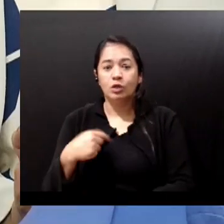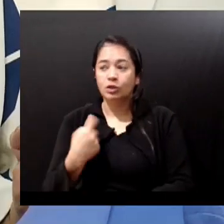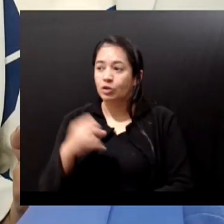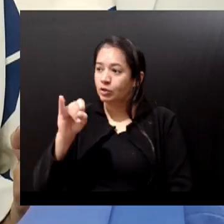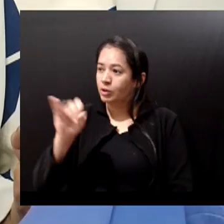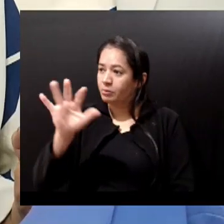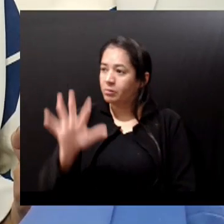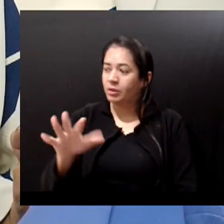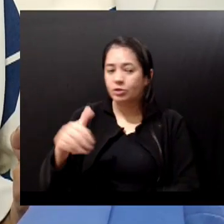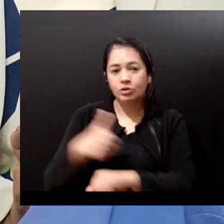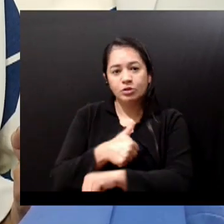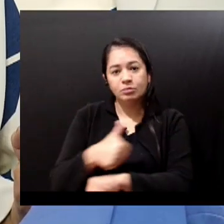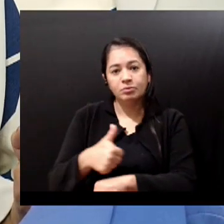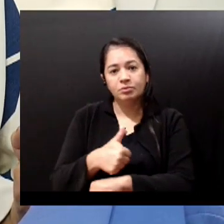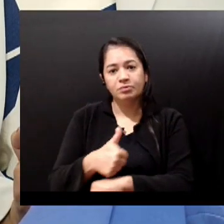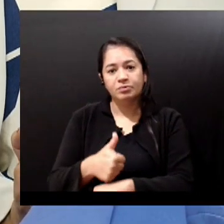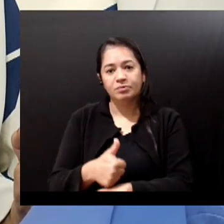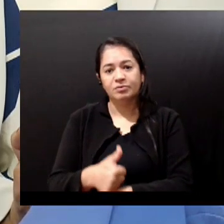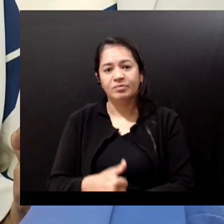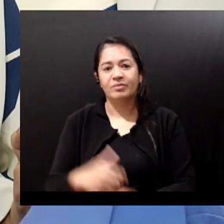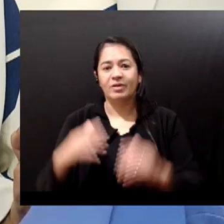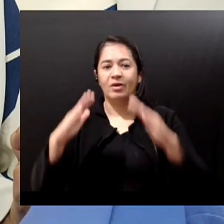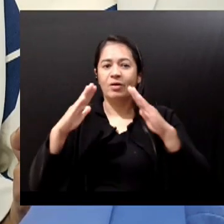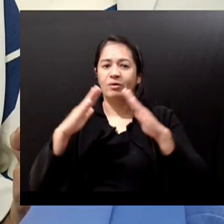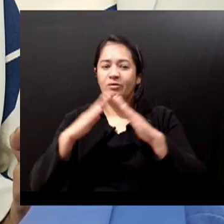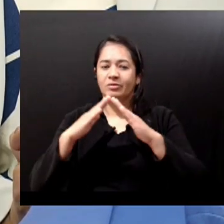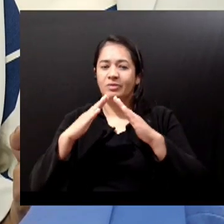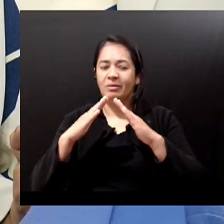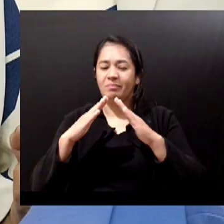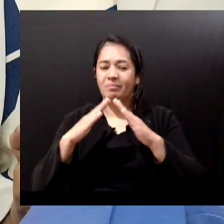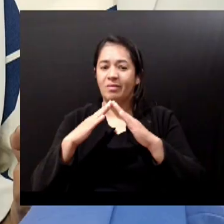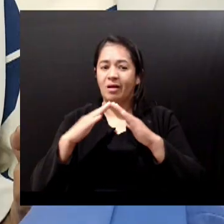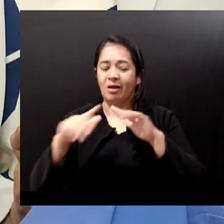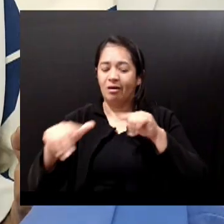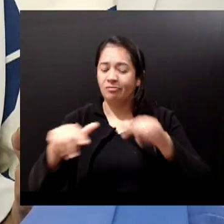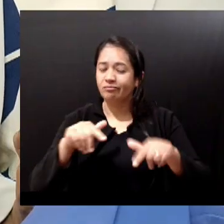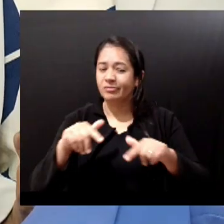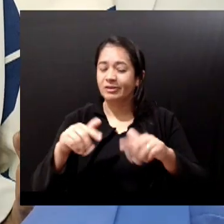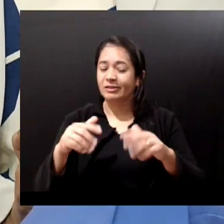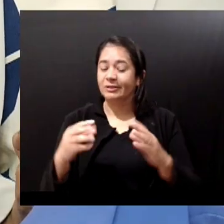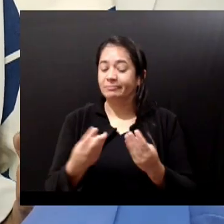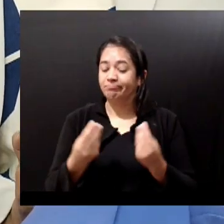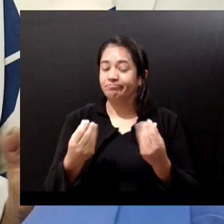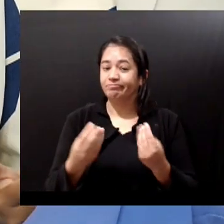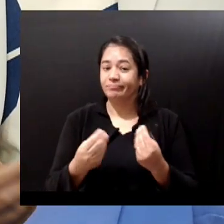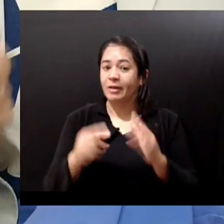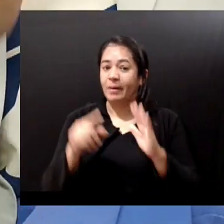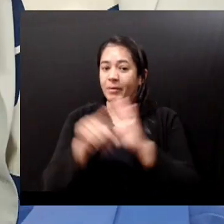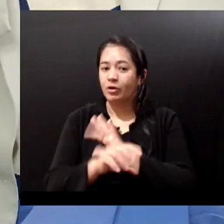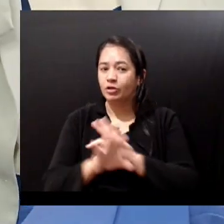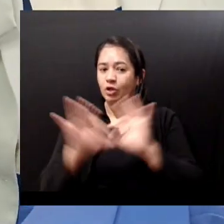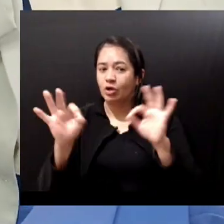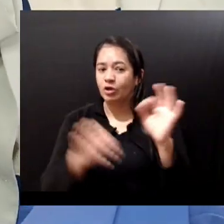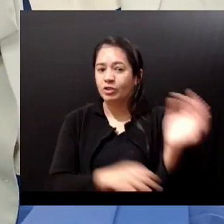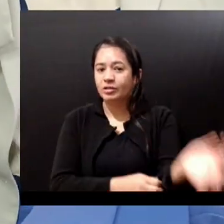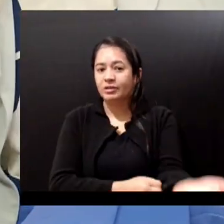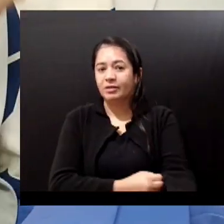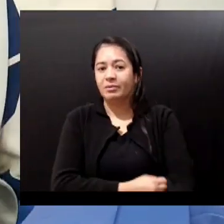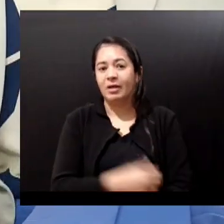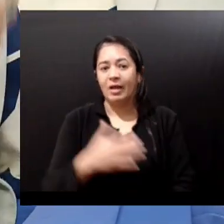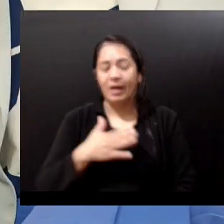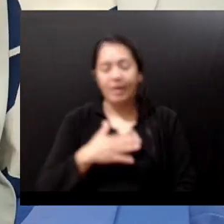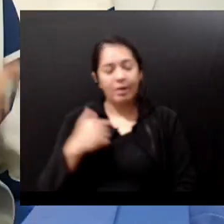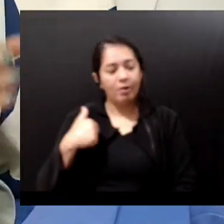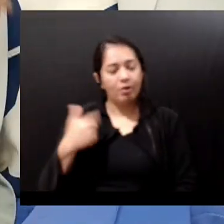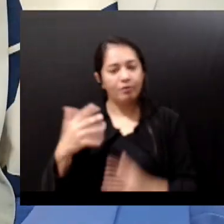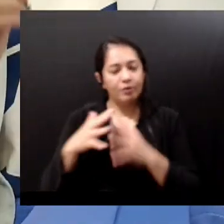office. Home office é um pouco delicado, A né? pergunta é boa. É uma pergunta boa e me fez uma confusão na minha cabecinha aqui. É, Porque o home office, se a gente for